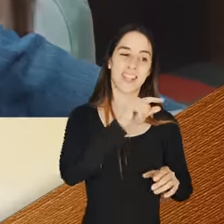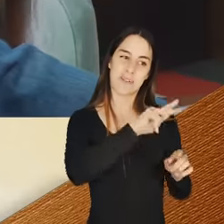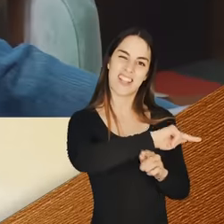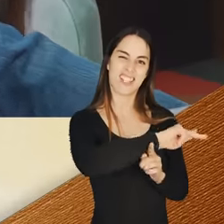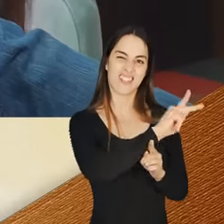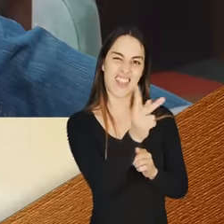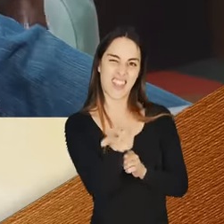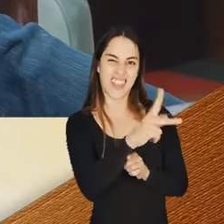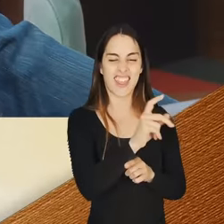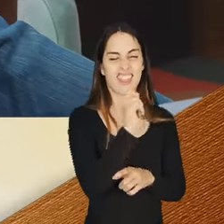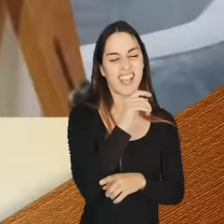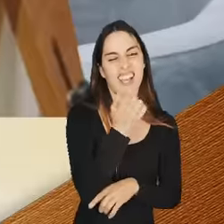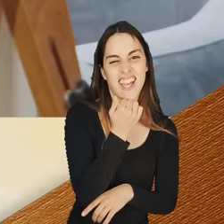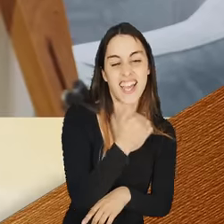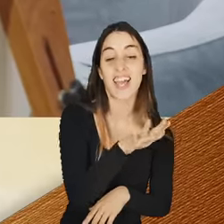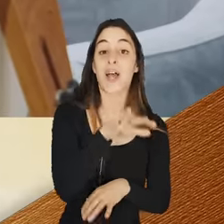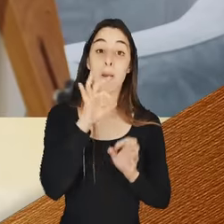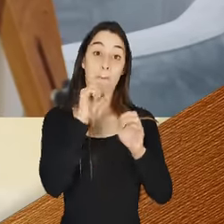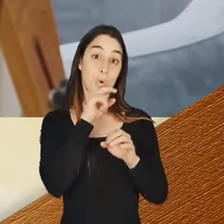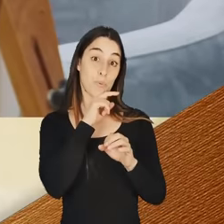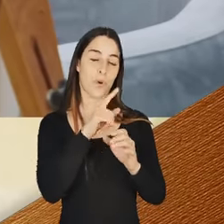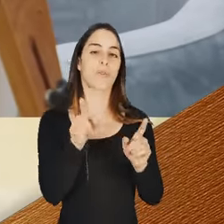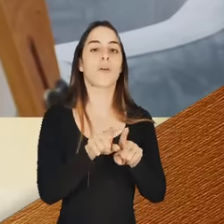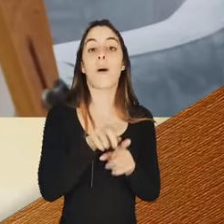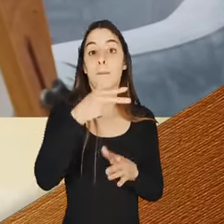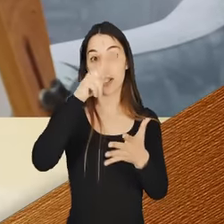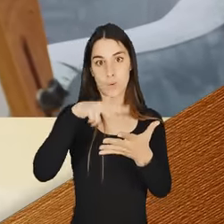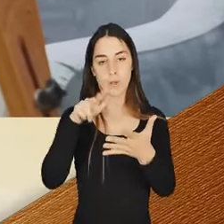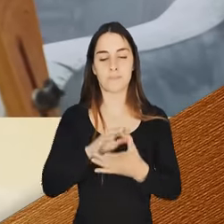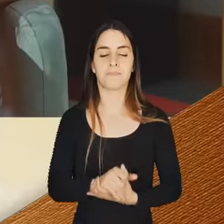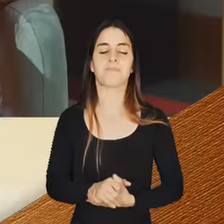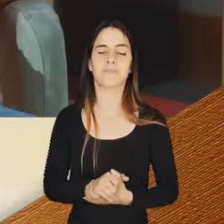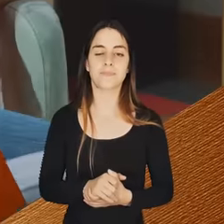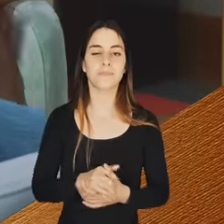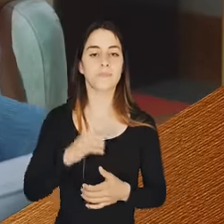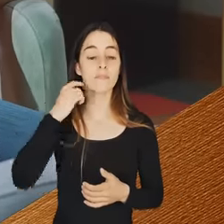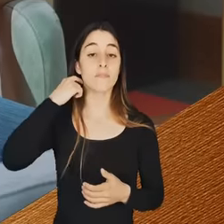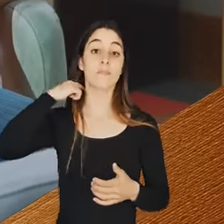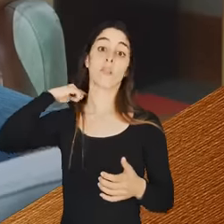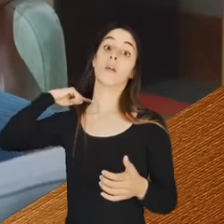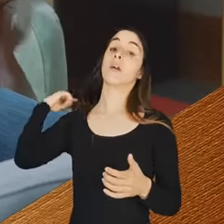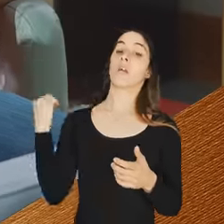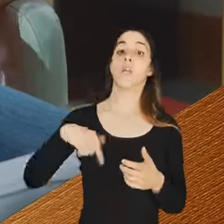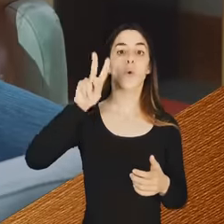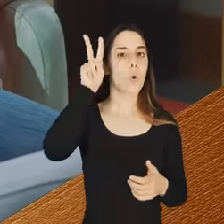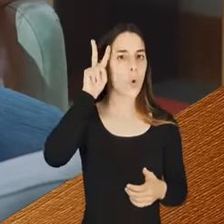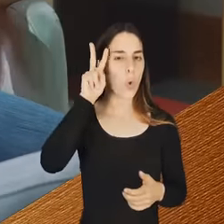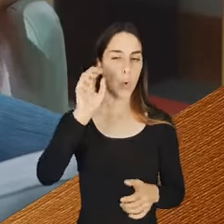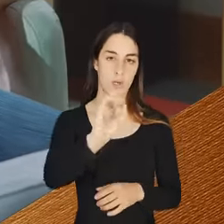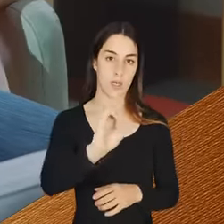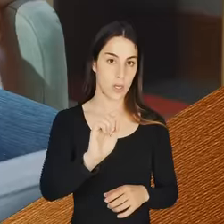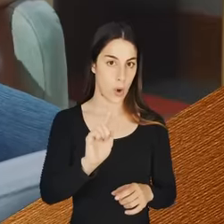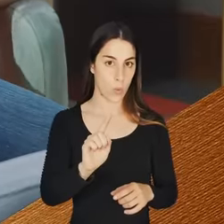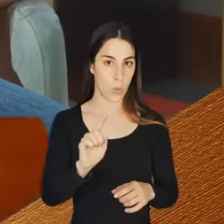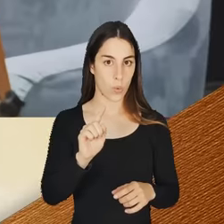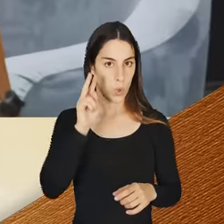Mas pode proceder então à pintura. Sim, claro que sim. Obrigado. Vamos então. Ok. E não incomodamos de estar a fazer algumas perguntas enquanto está a